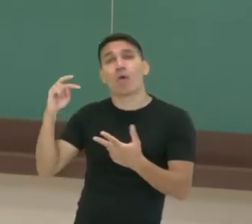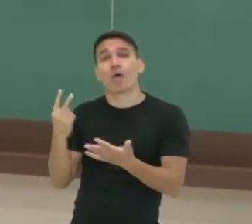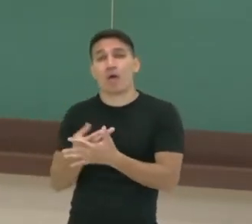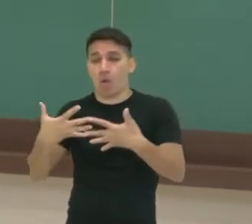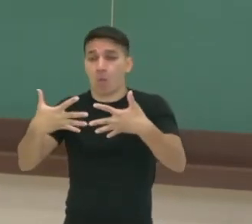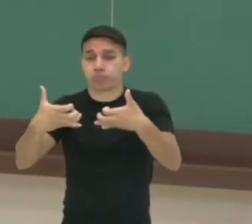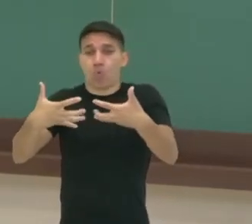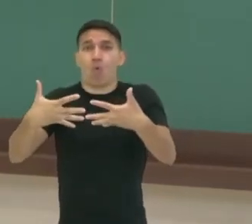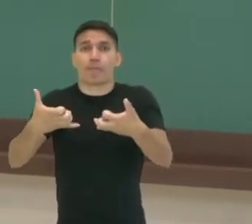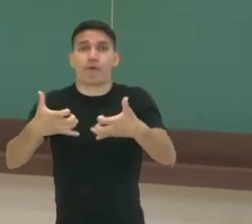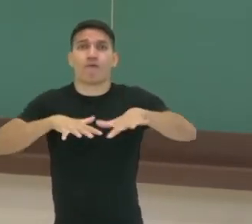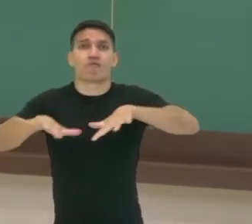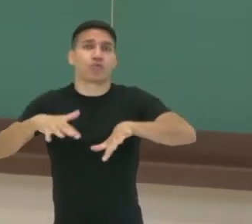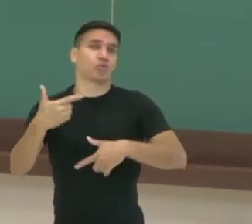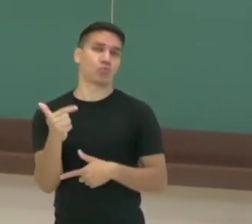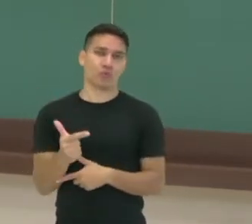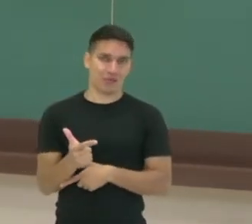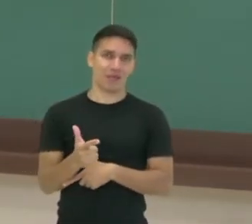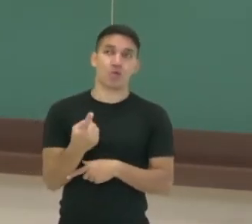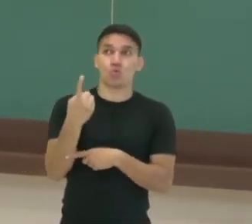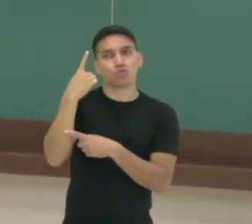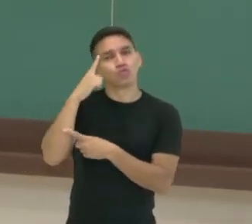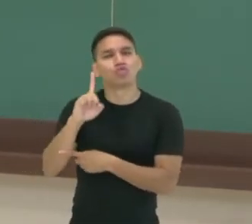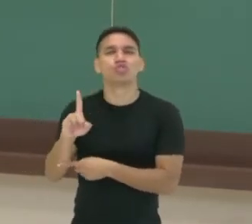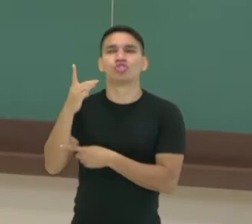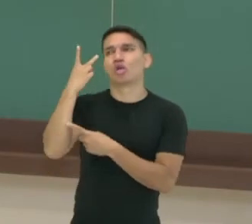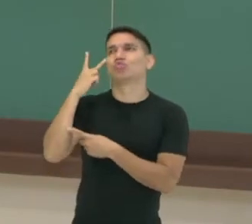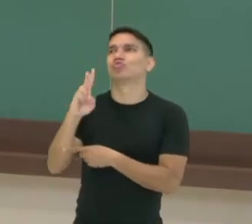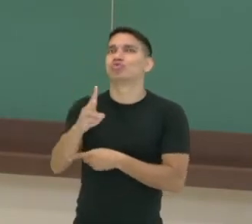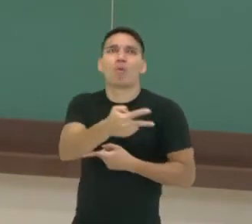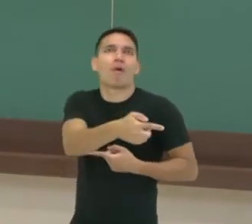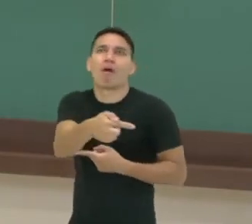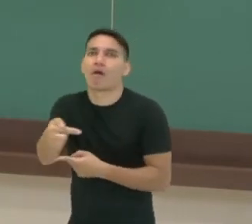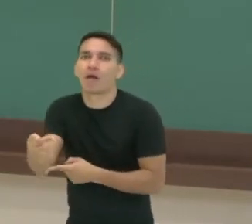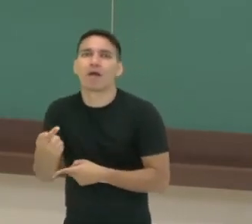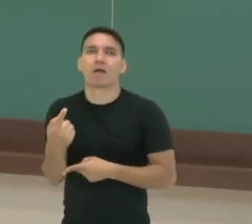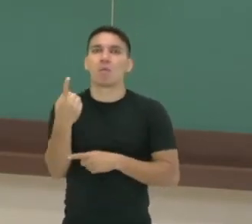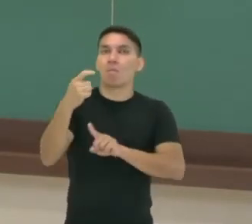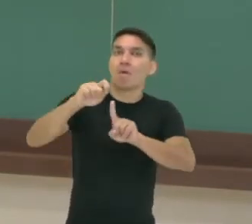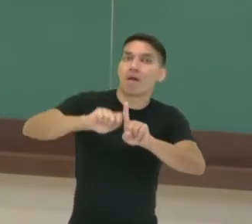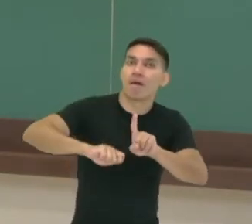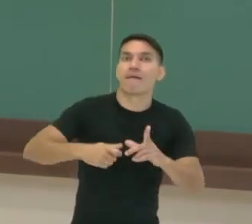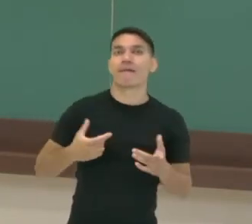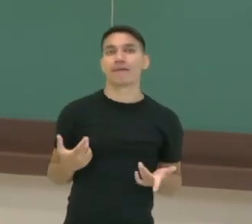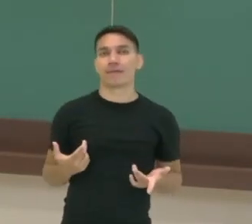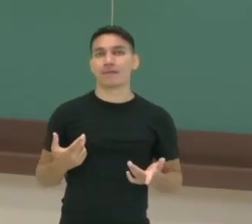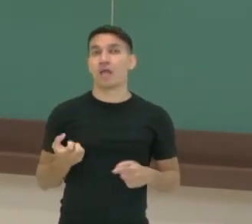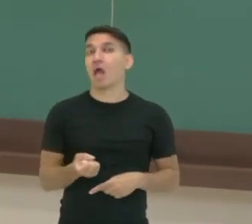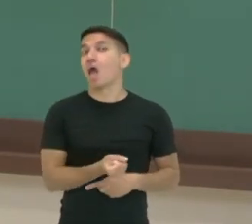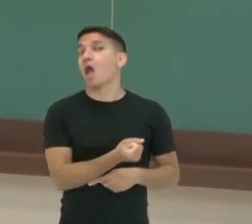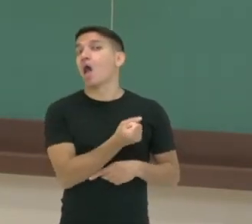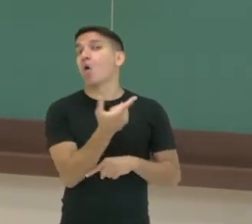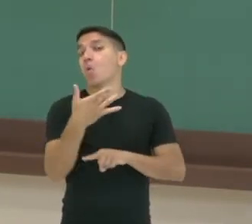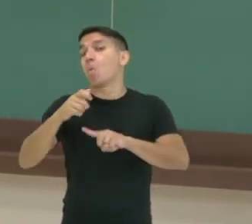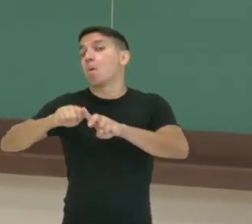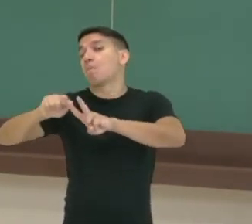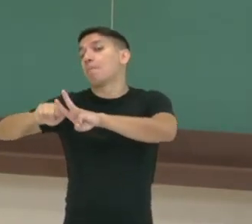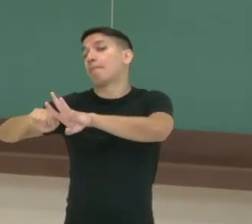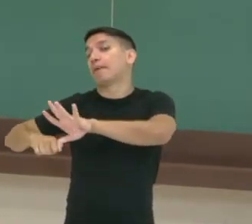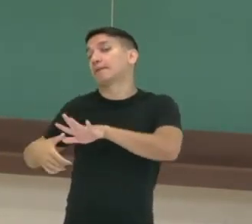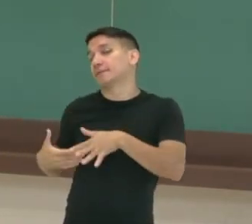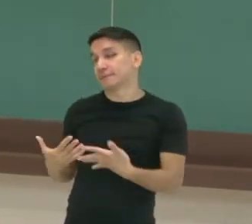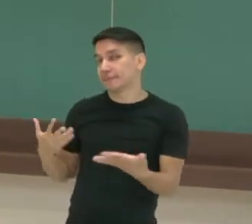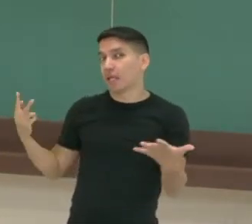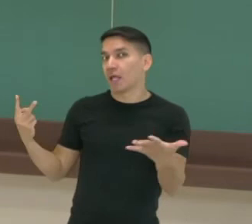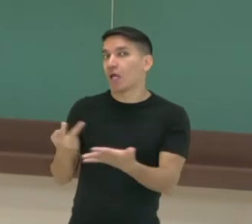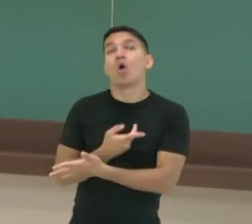trabalhando. Um dia, 2 dias, uma semana, um mês, alguns meses. E vai ter